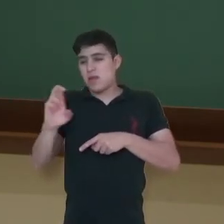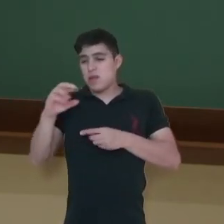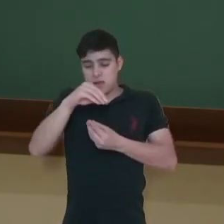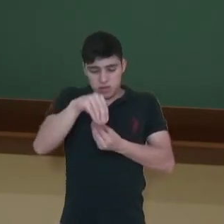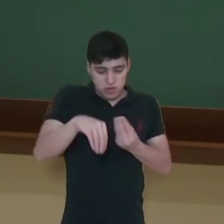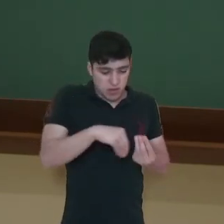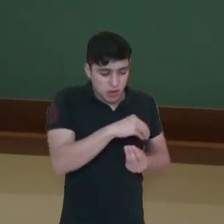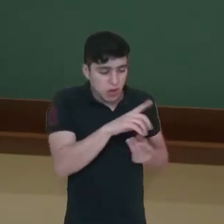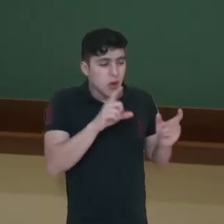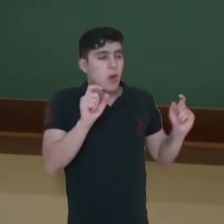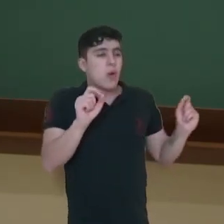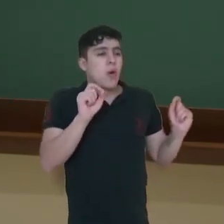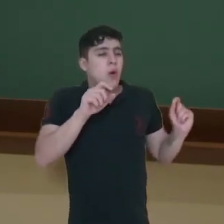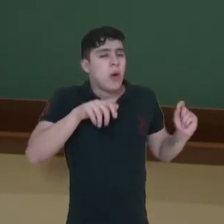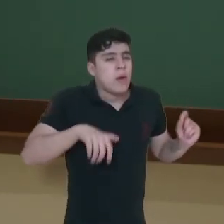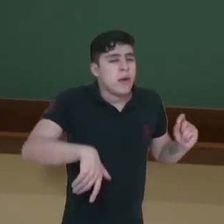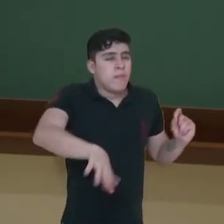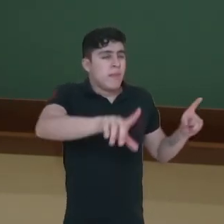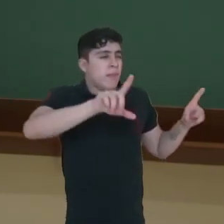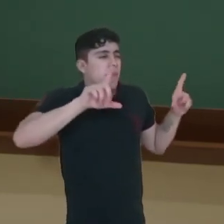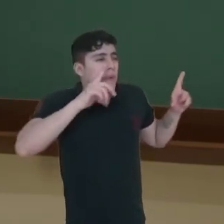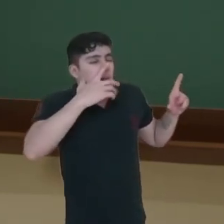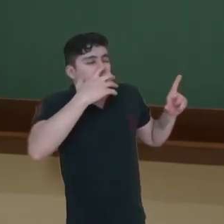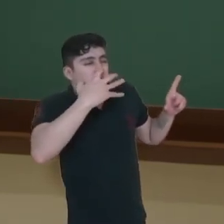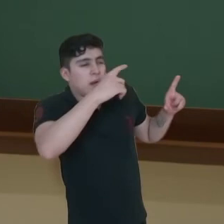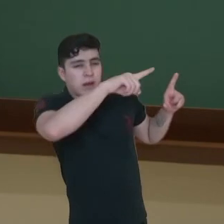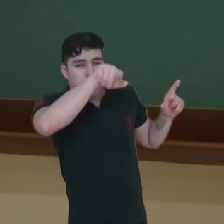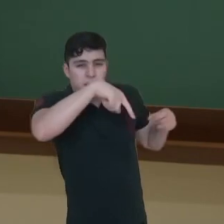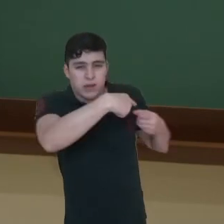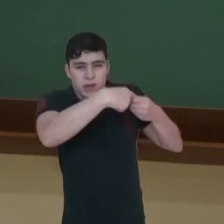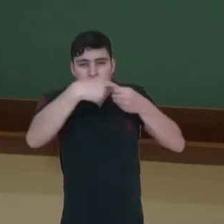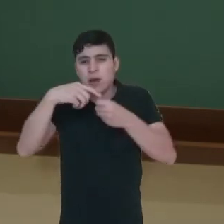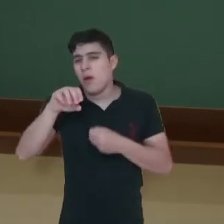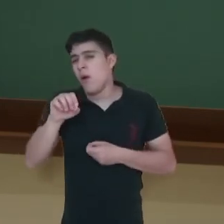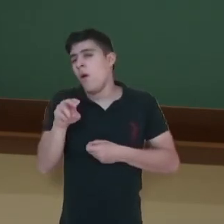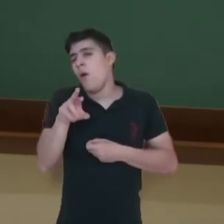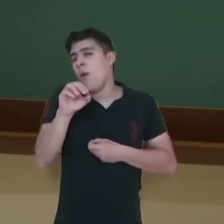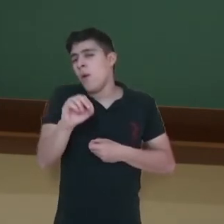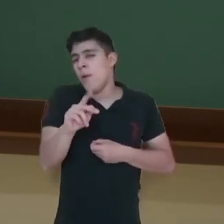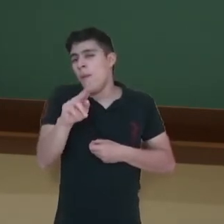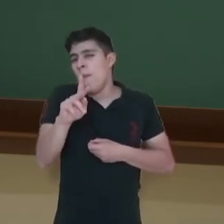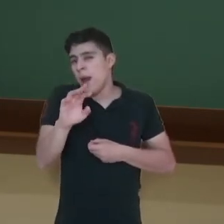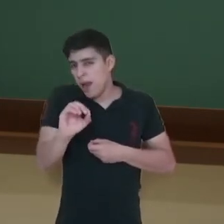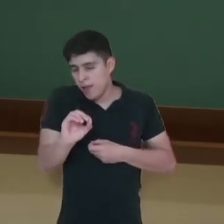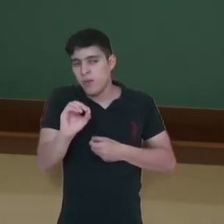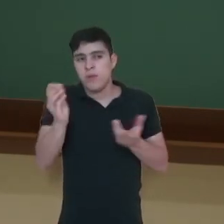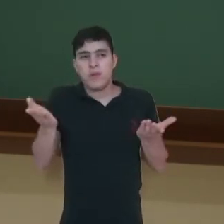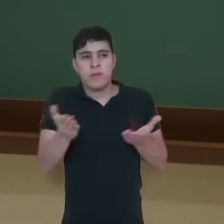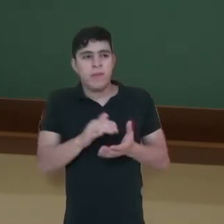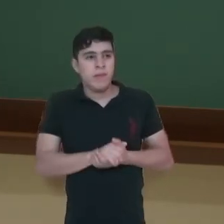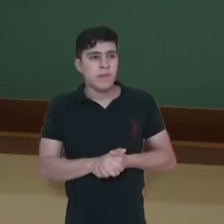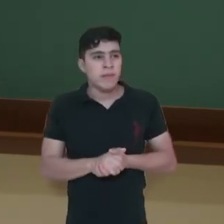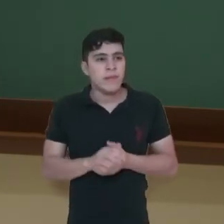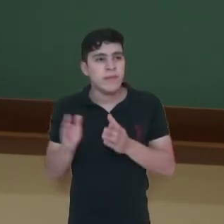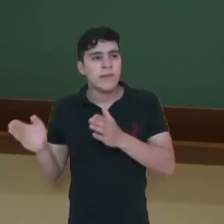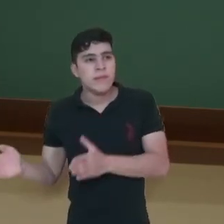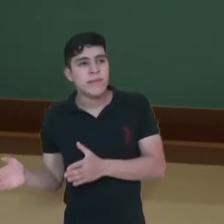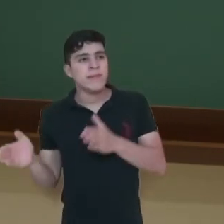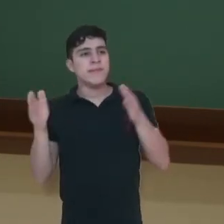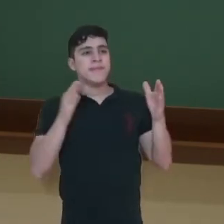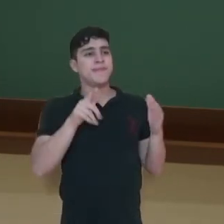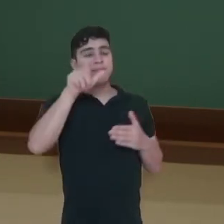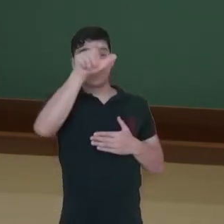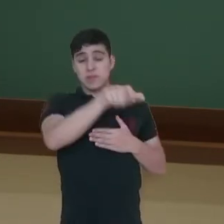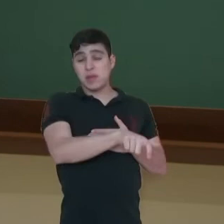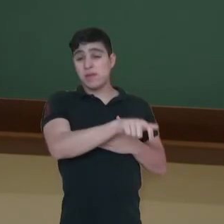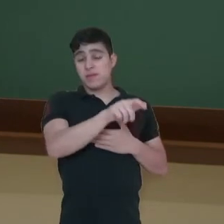fora da religião e deu cara a essas cidadezinhas que nós temos como Ouro Preto atual. E nós temos grandes mestres que são